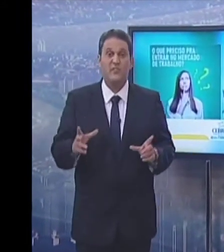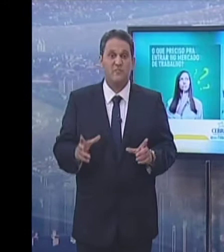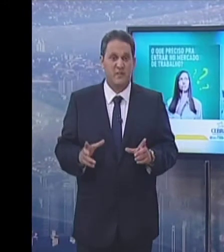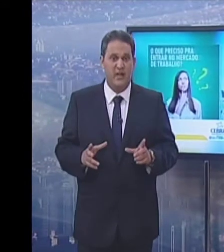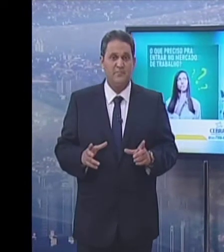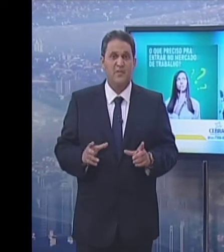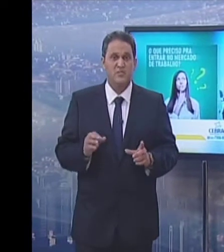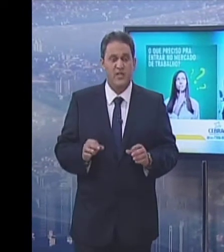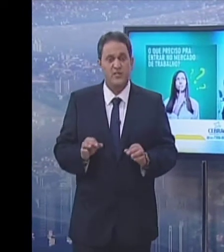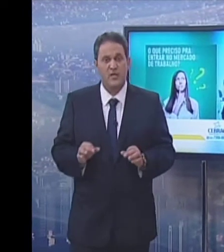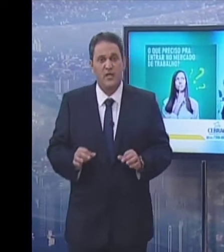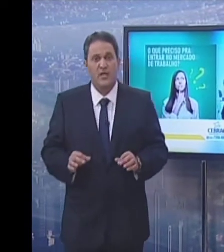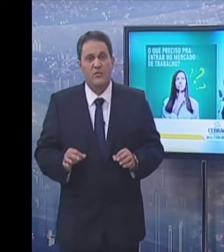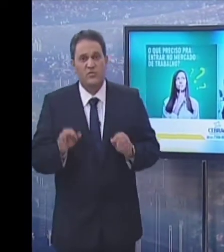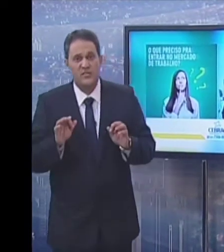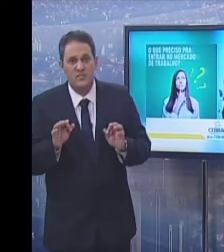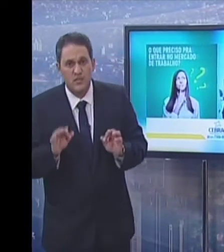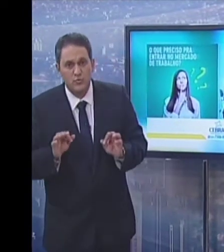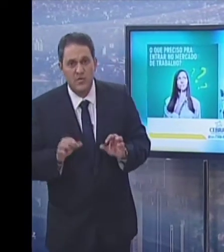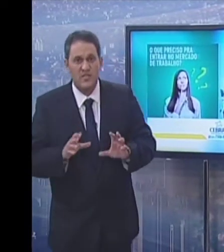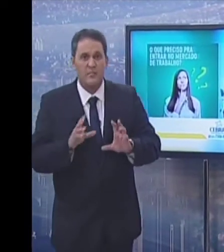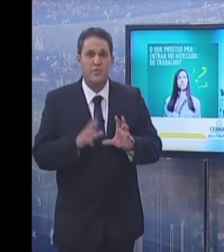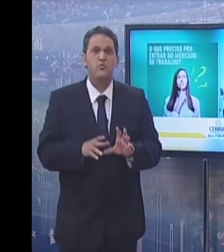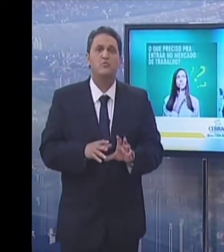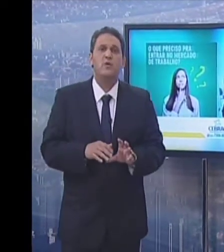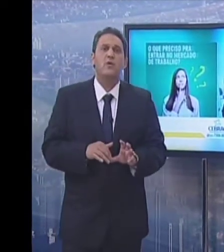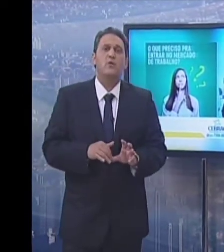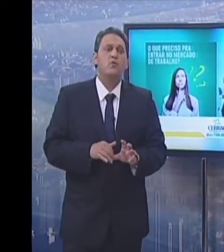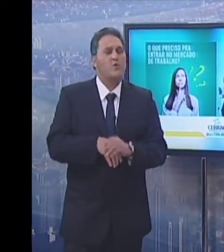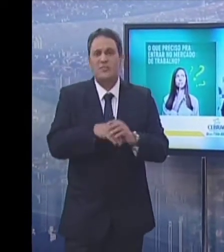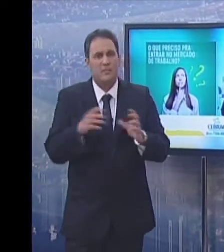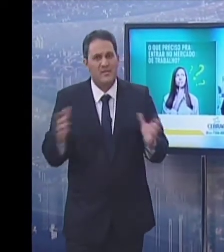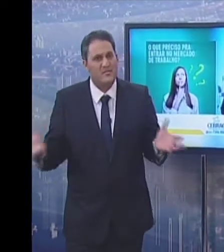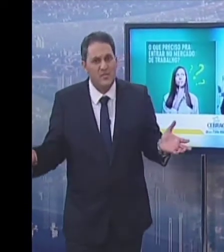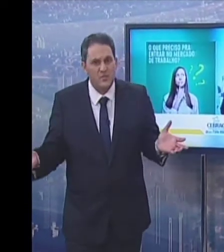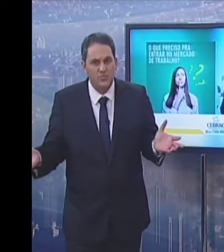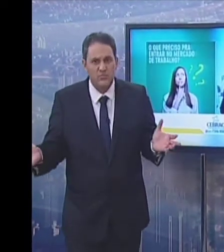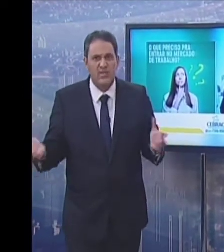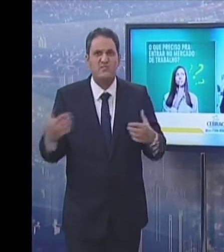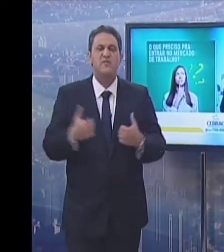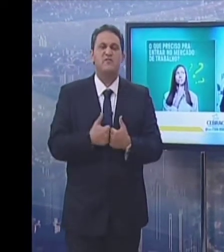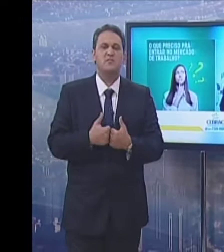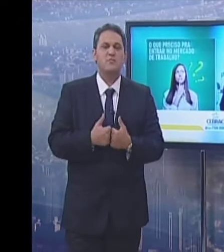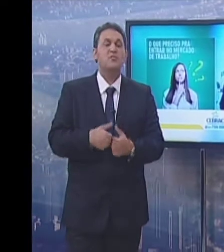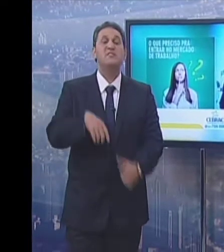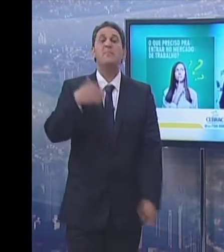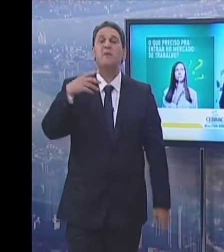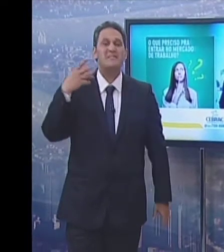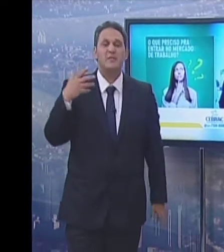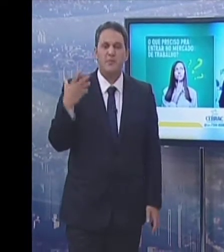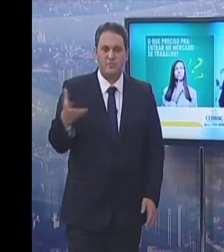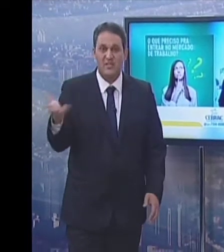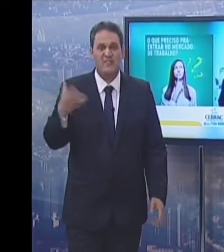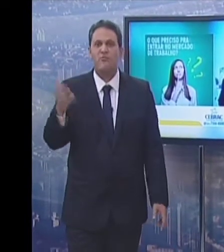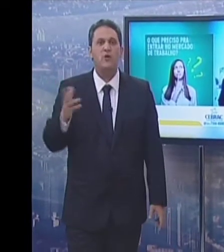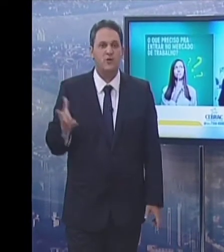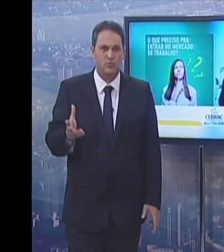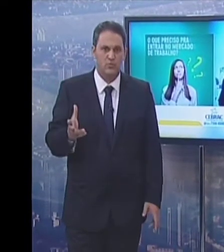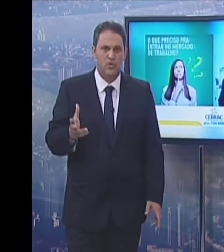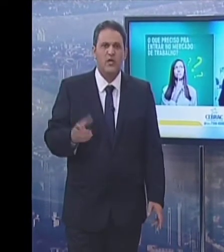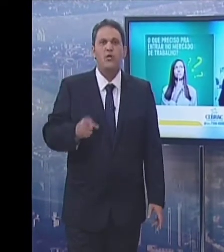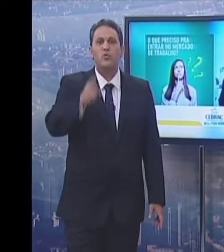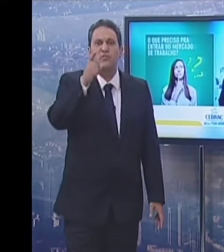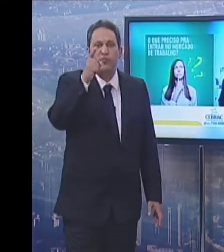emprego para se qualificar. Gente, nós já estamos no mês de abril, o ano já está passando e às vezes nós nem percebemos que ele está